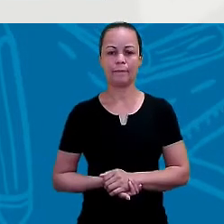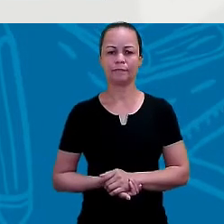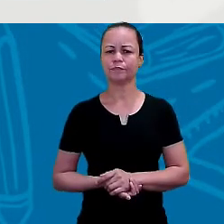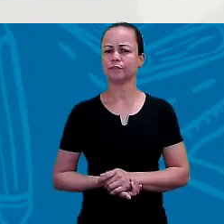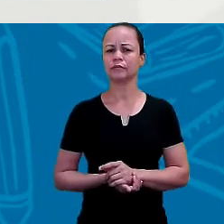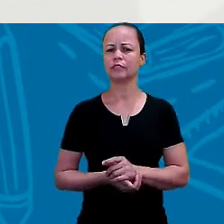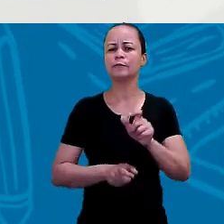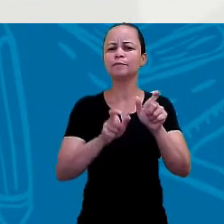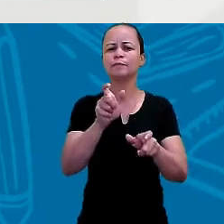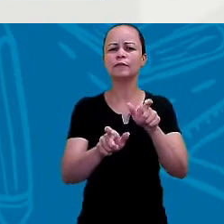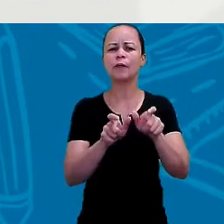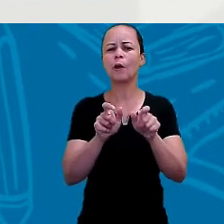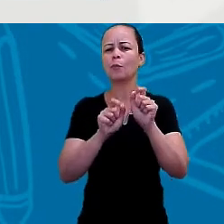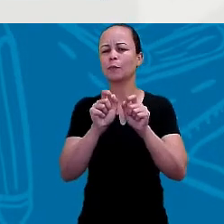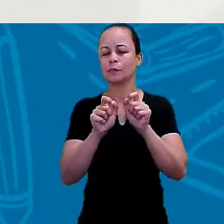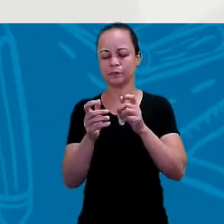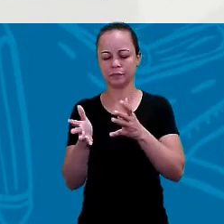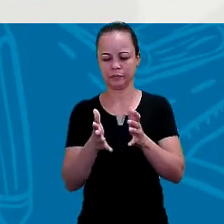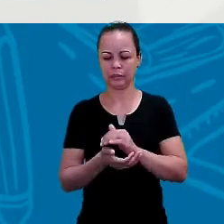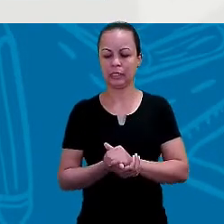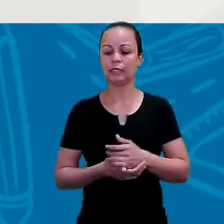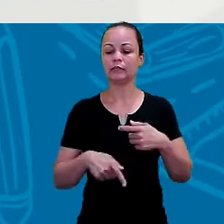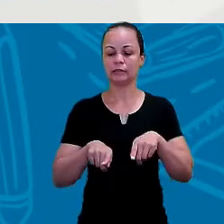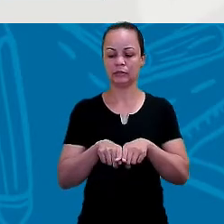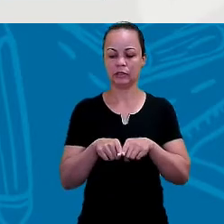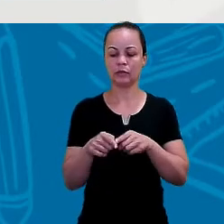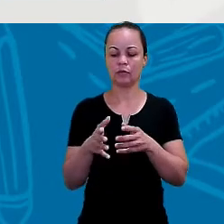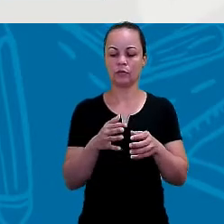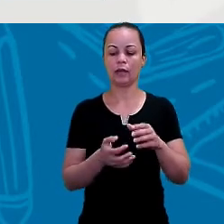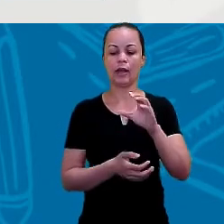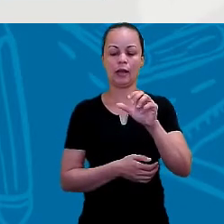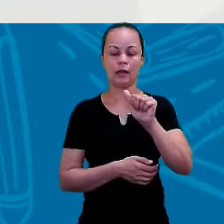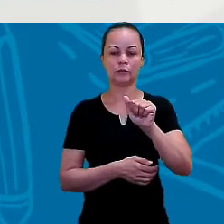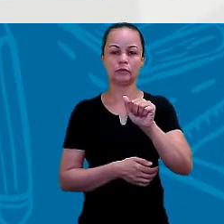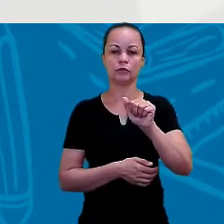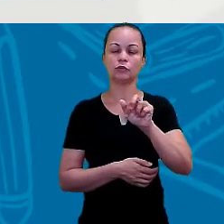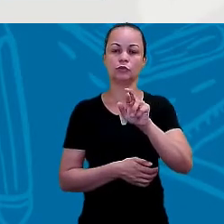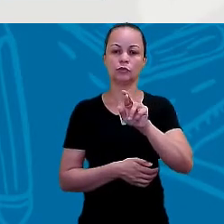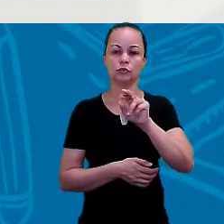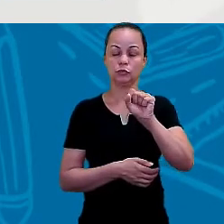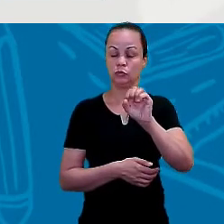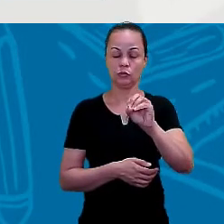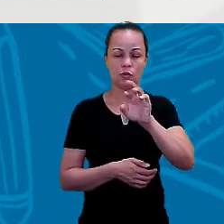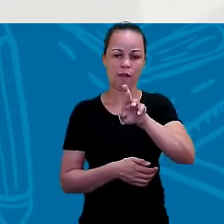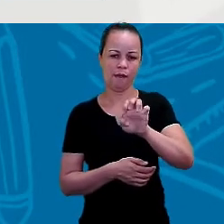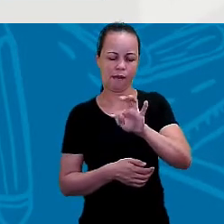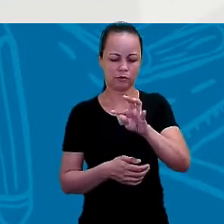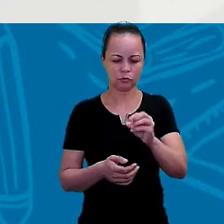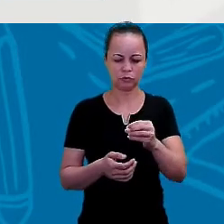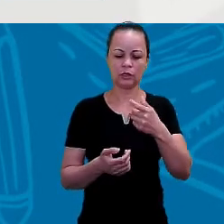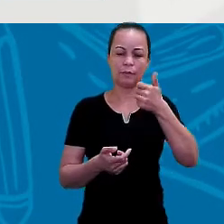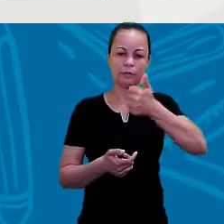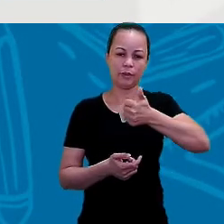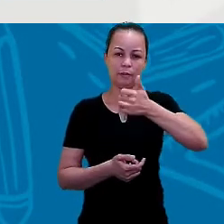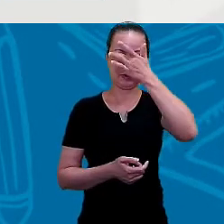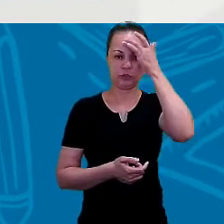Temos aqui os pronomes pessoais do caso reto, são. De primeira pessoa do singular, eu.